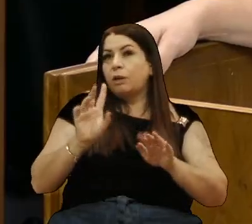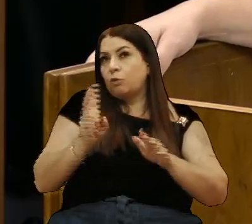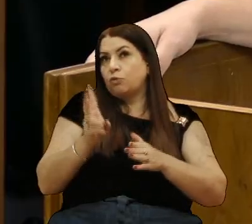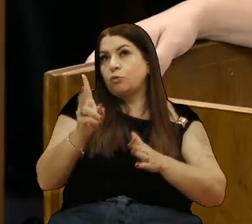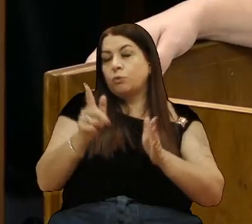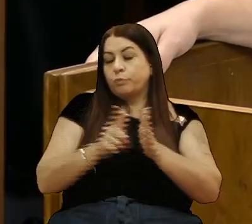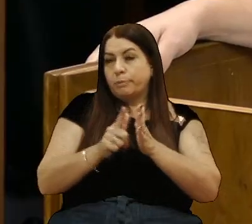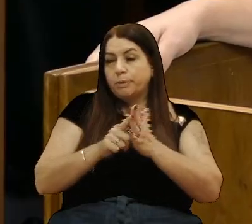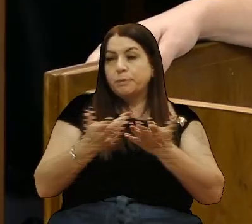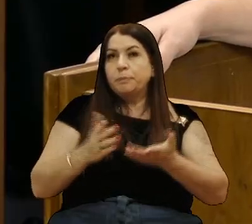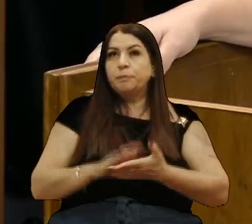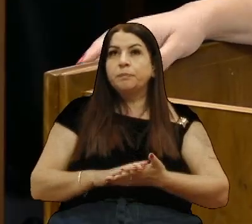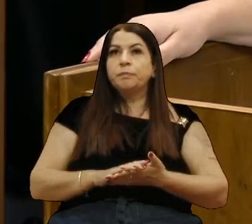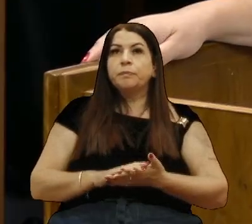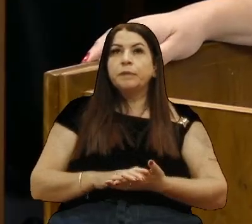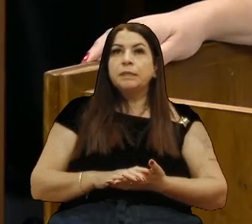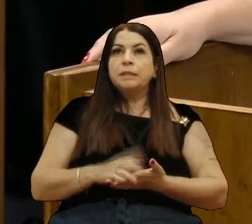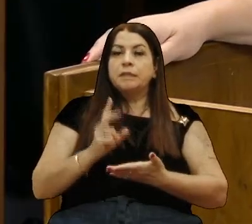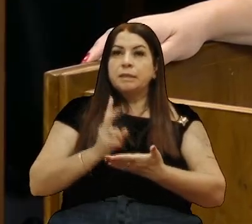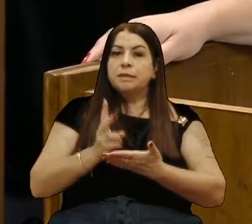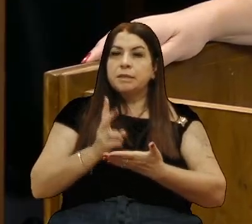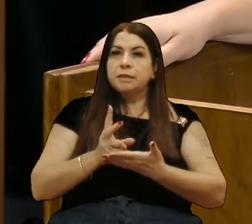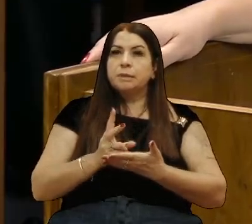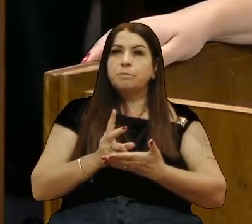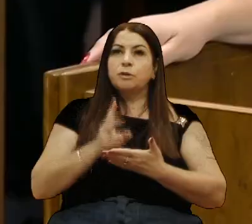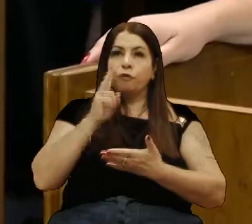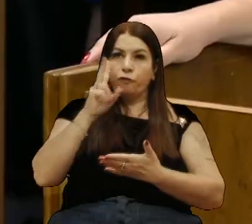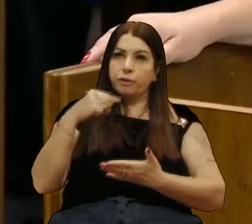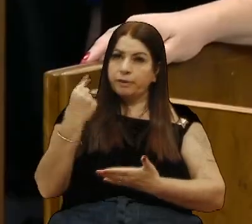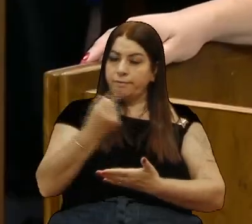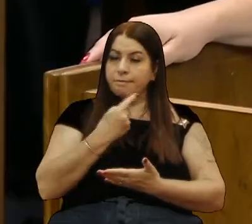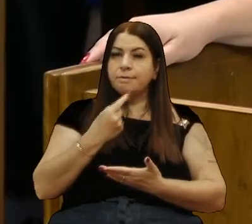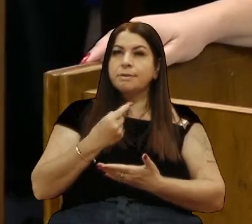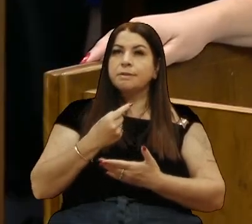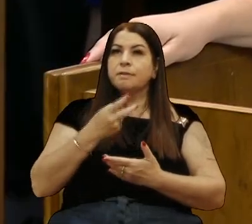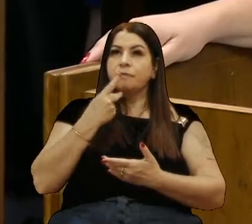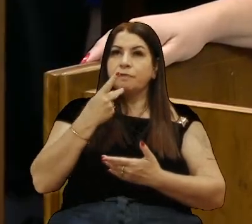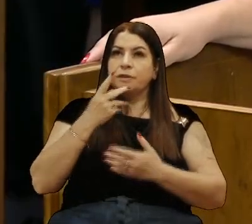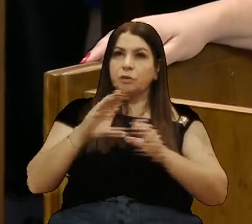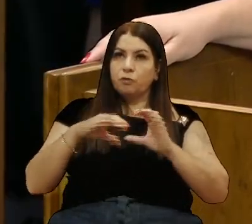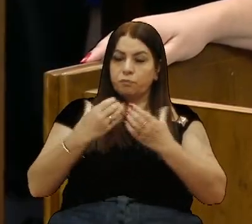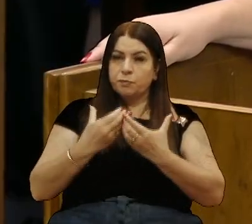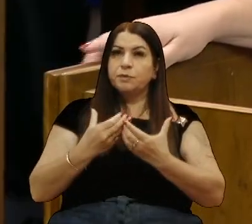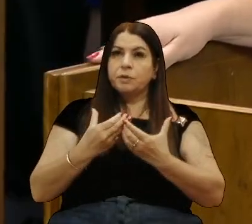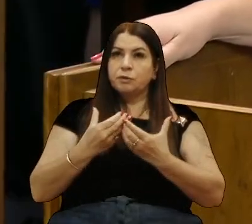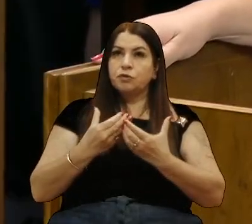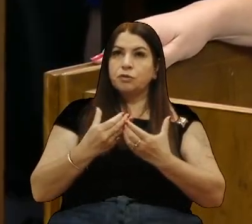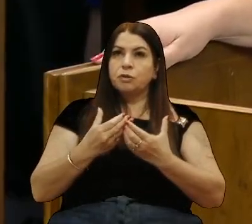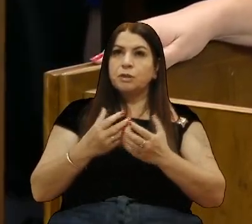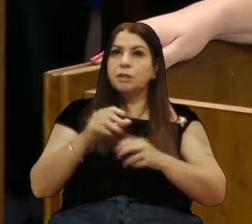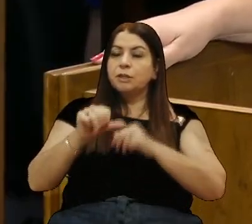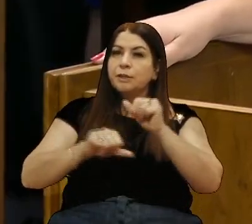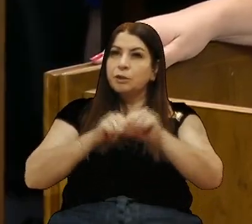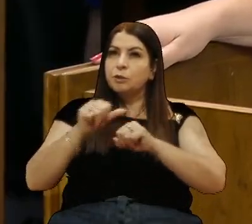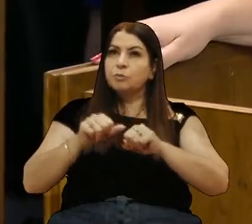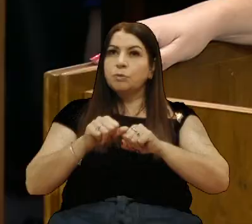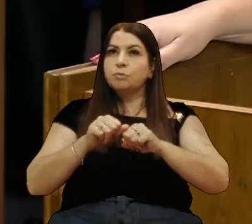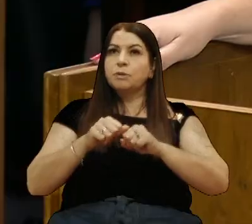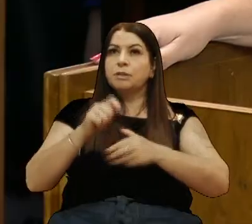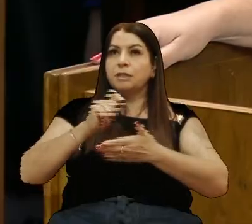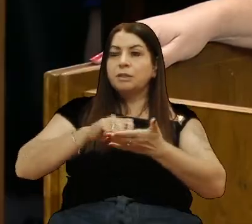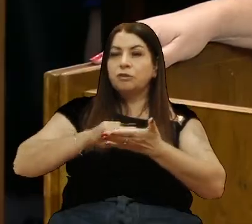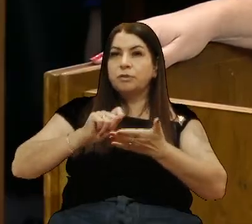mas a gente sempre fortalece essa fala com a comunidade e transforma ela em